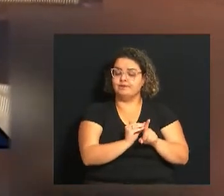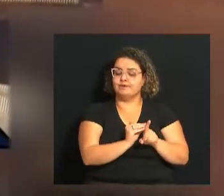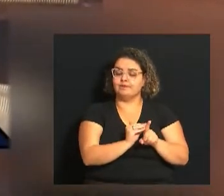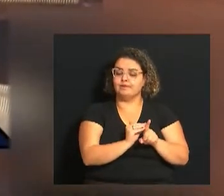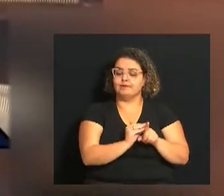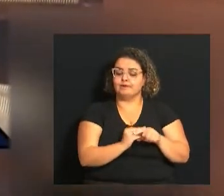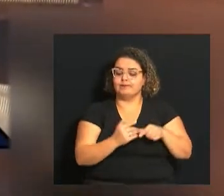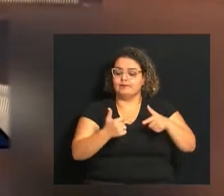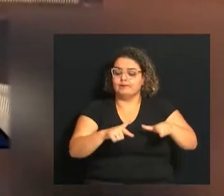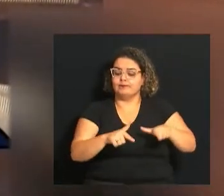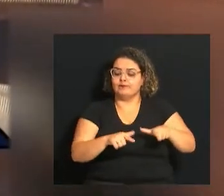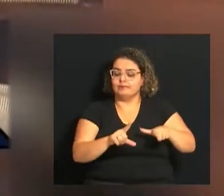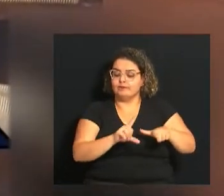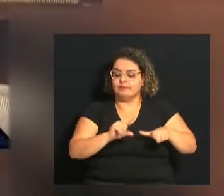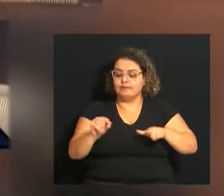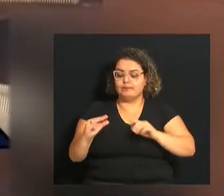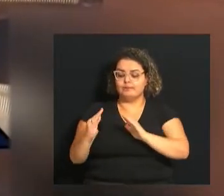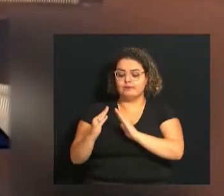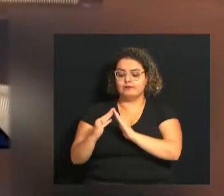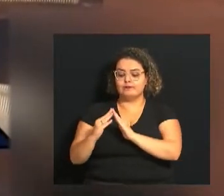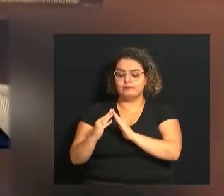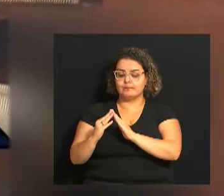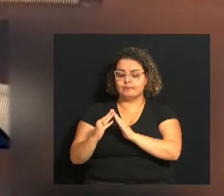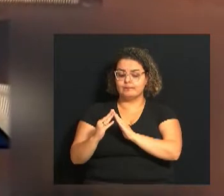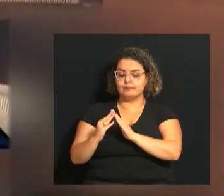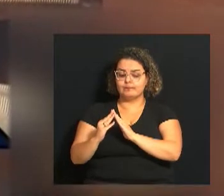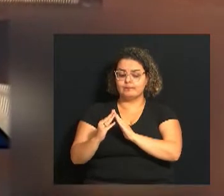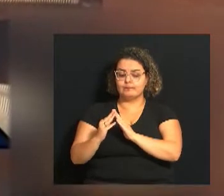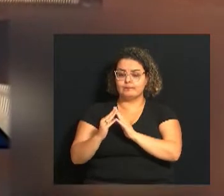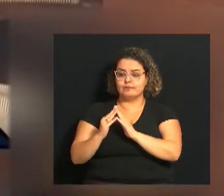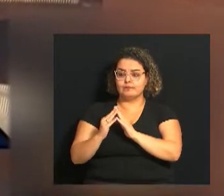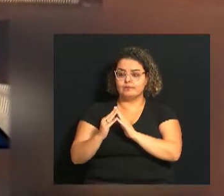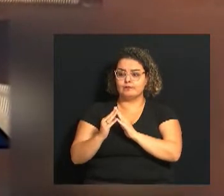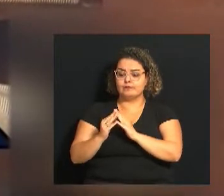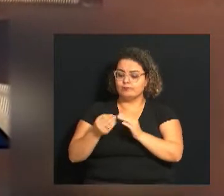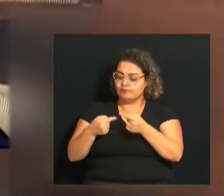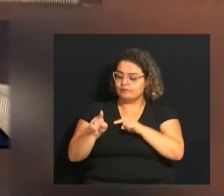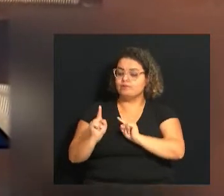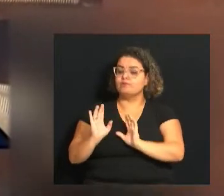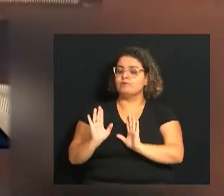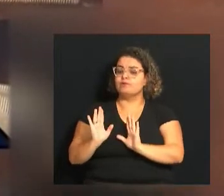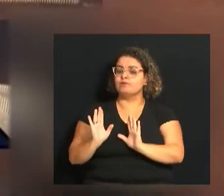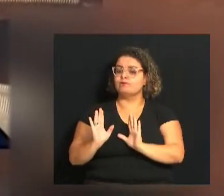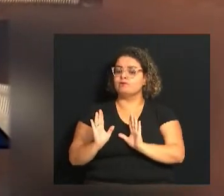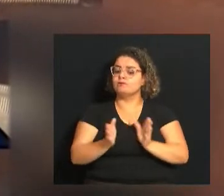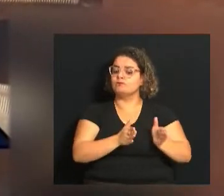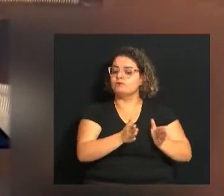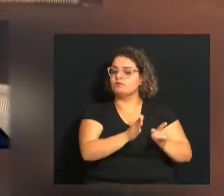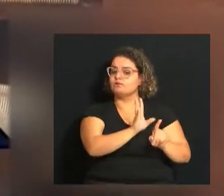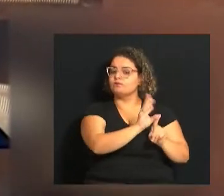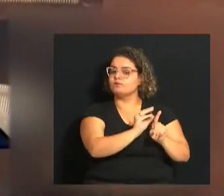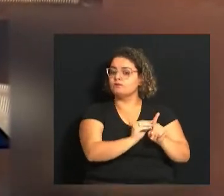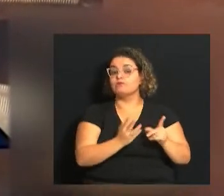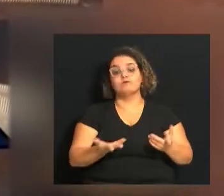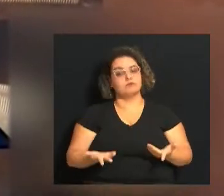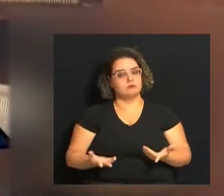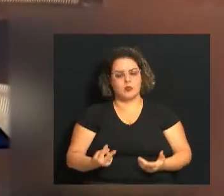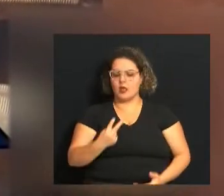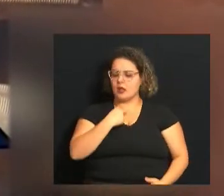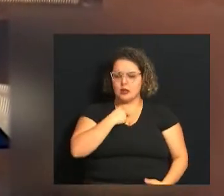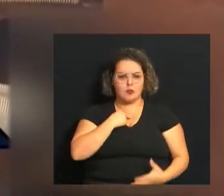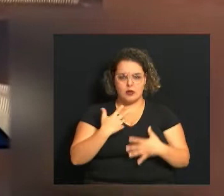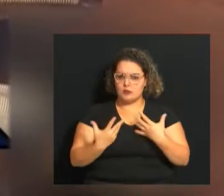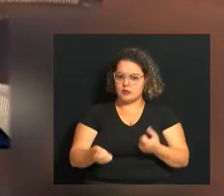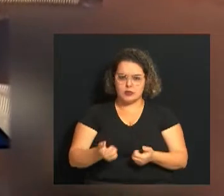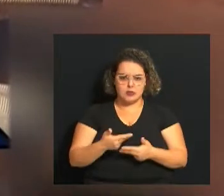está, ir para casa e superar aquele momento. Nós não podemos mais admitir isso.